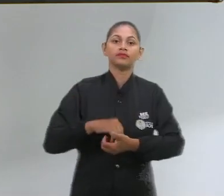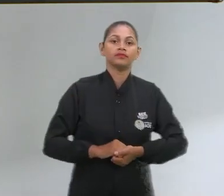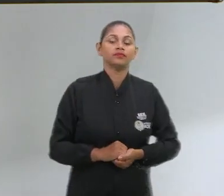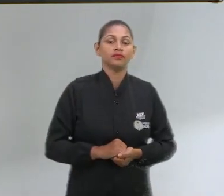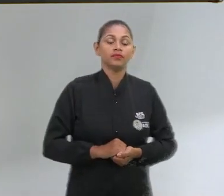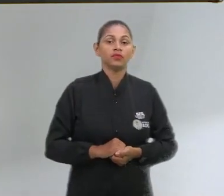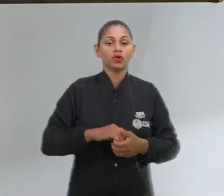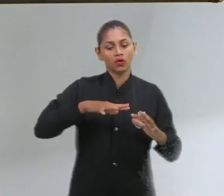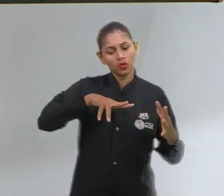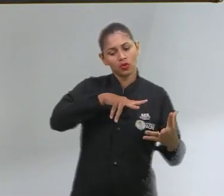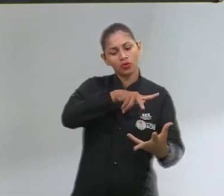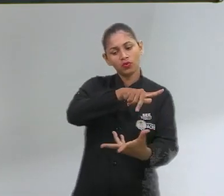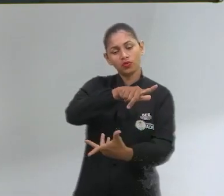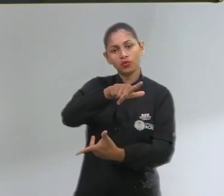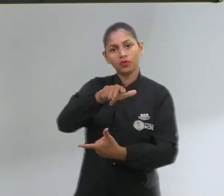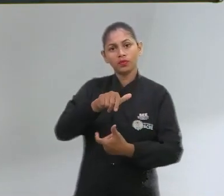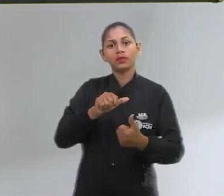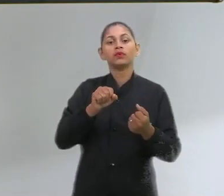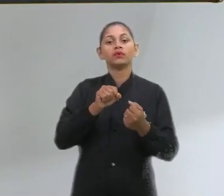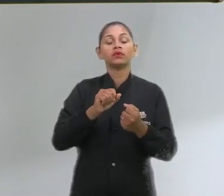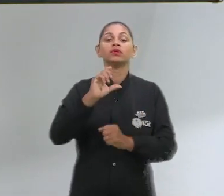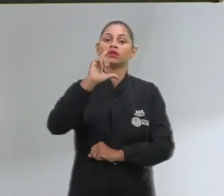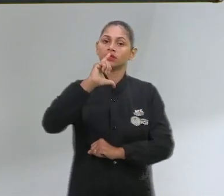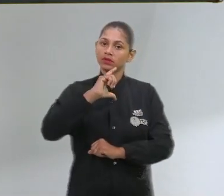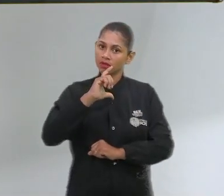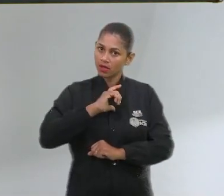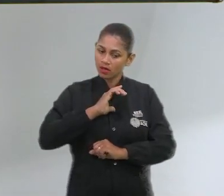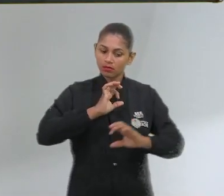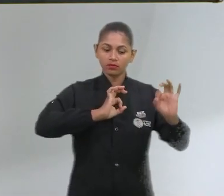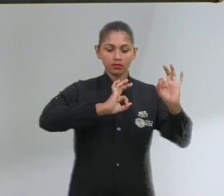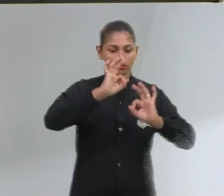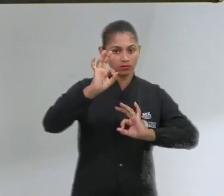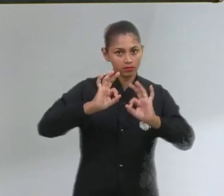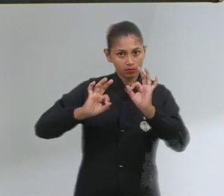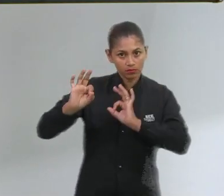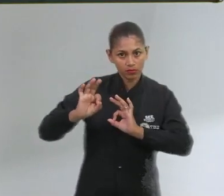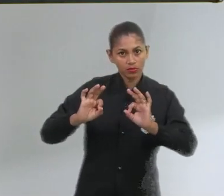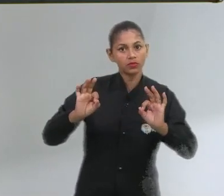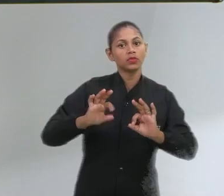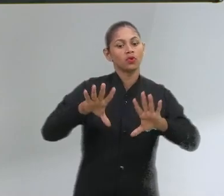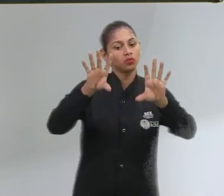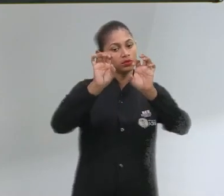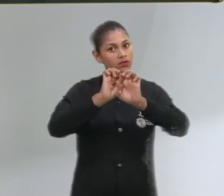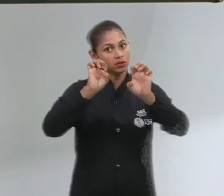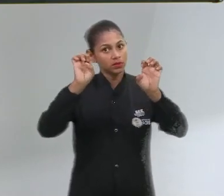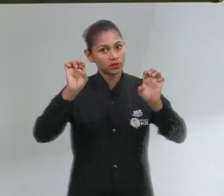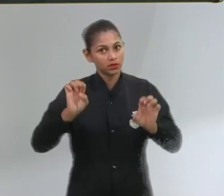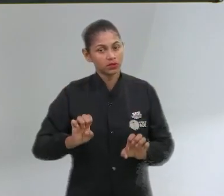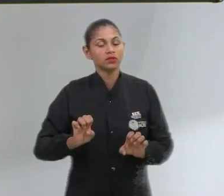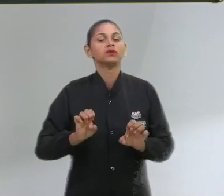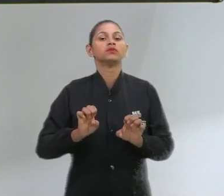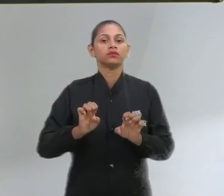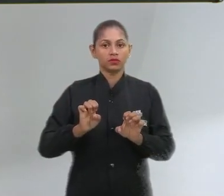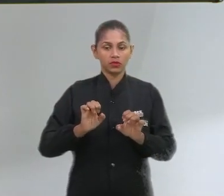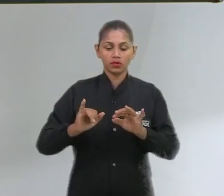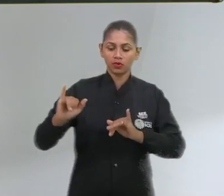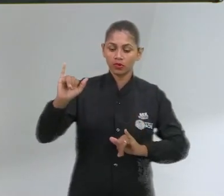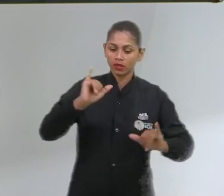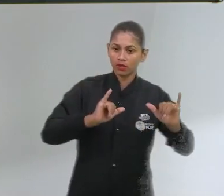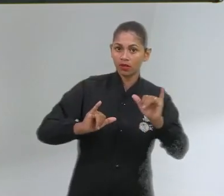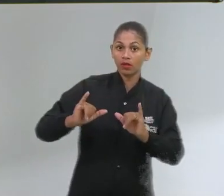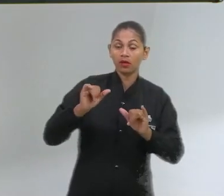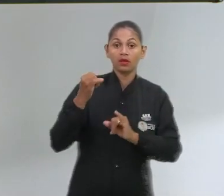no universo, eles têm uma formação, eles foram originados a partir de elementos químicos essenciais,